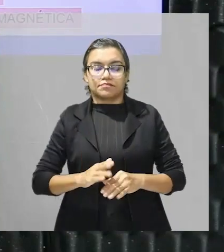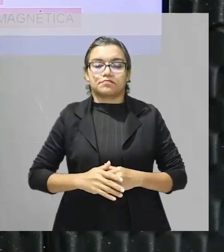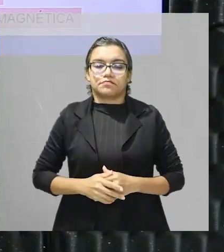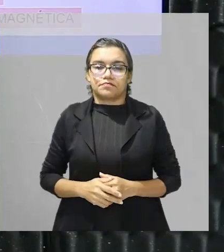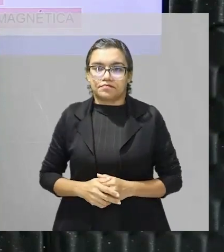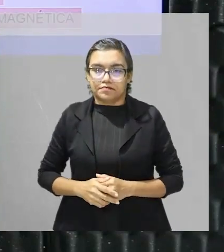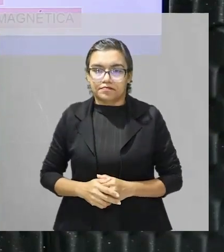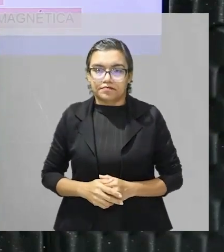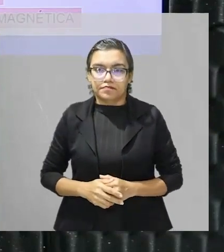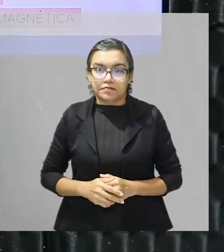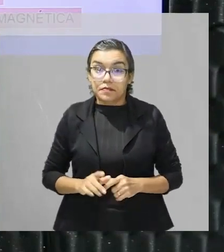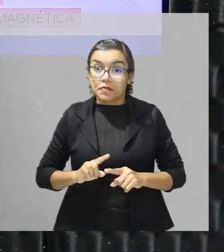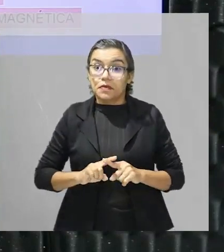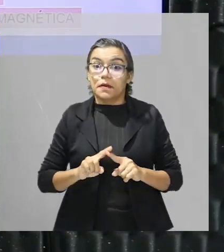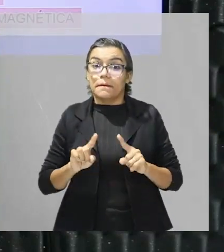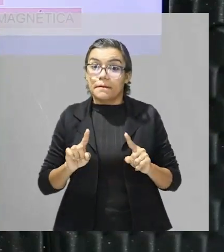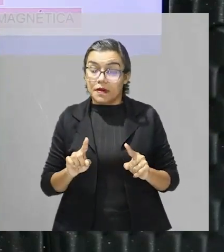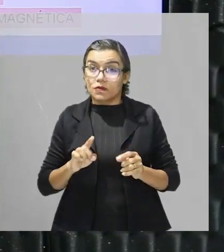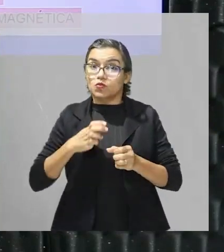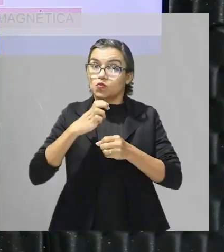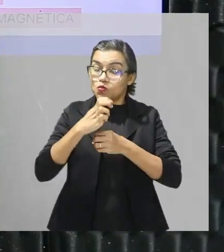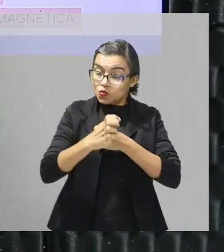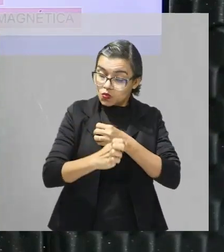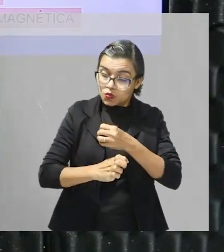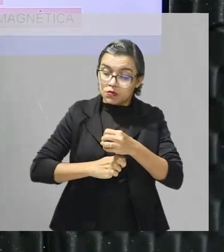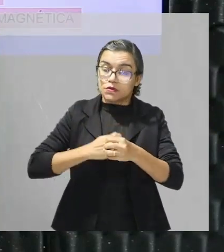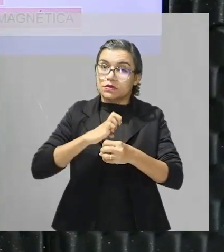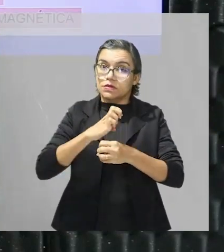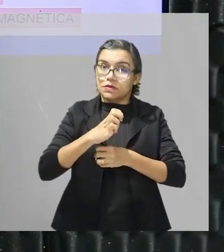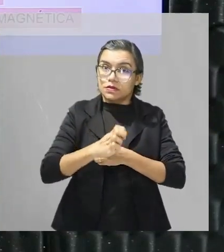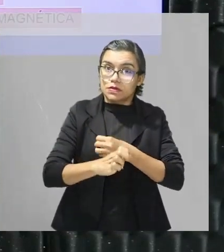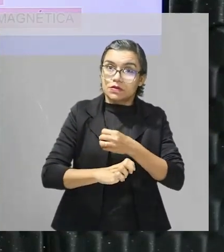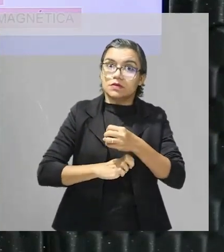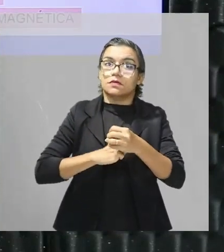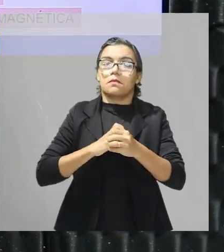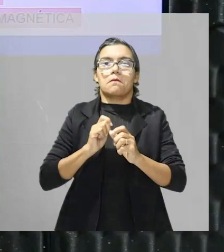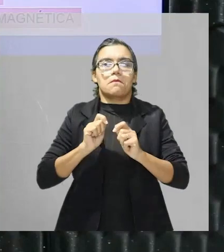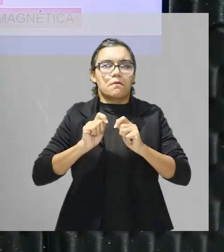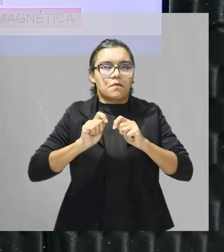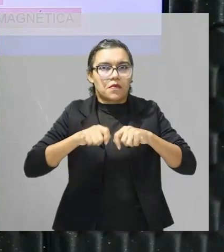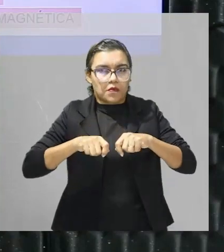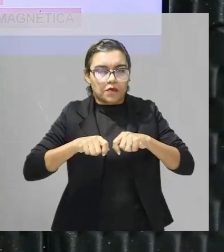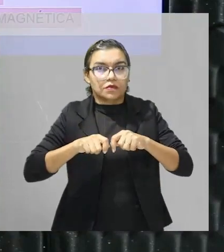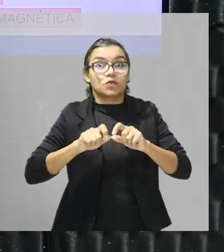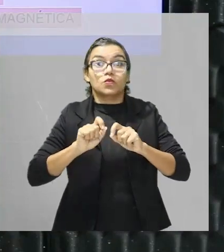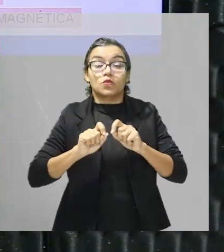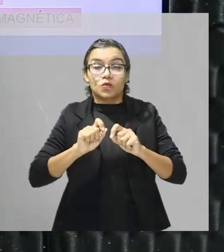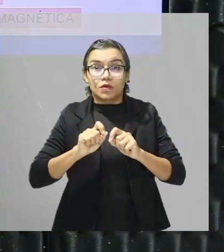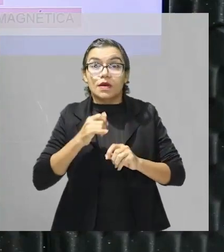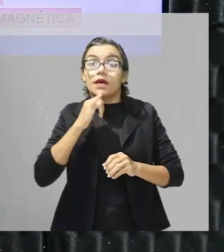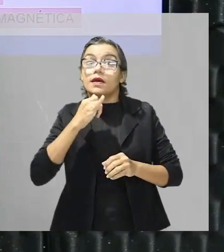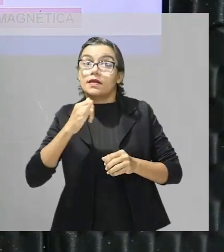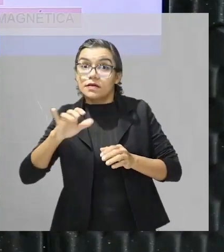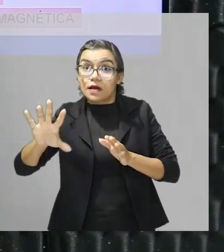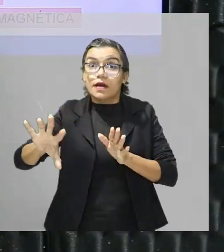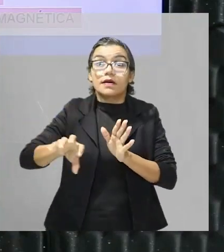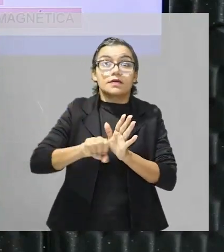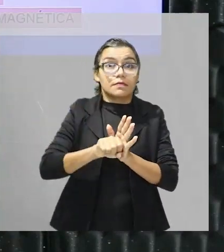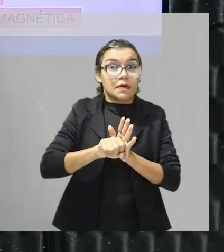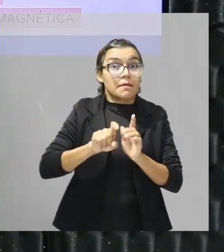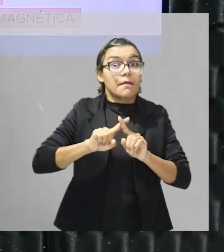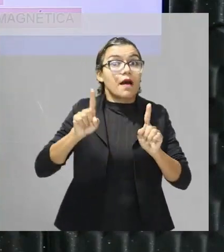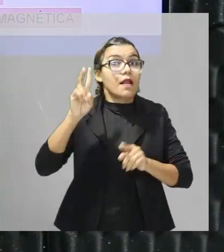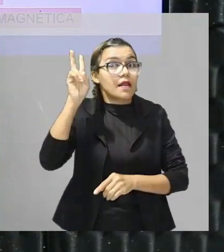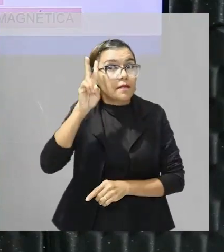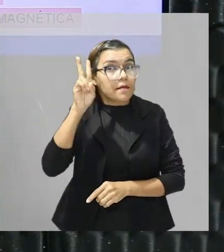bom só que esses elétrons mais uma vez eles podem receber energia Lembrando